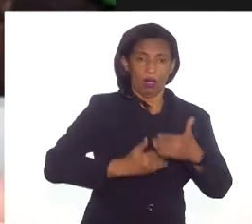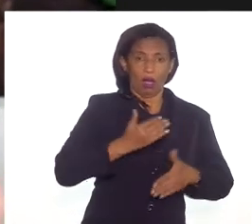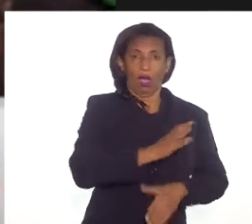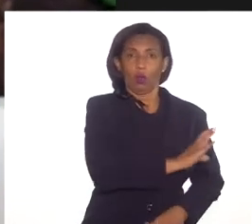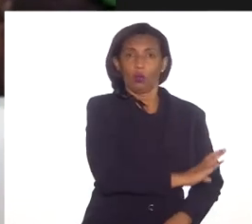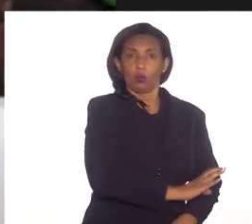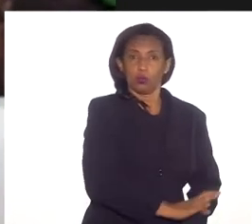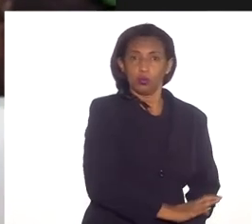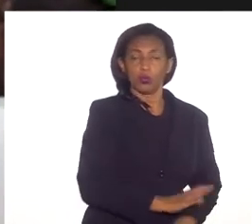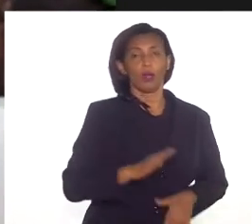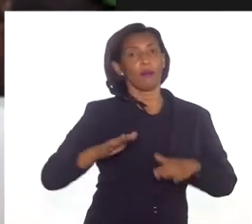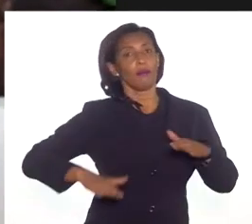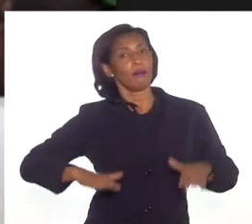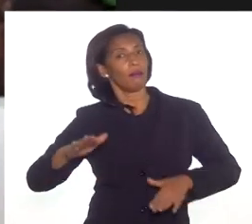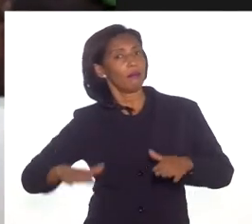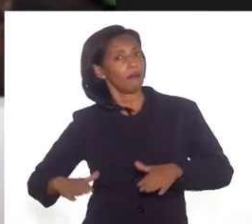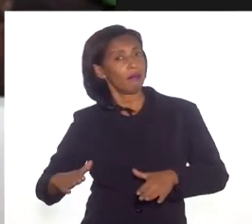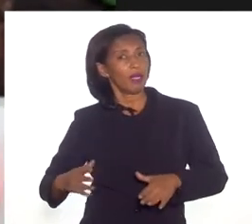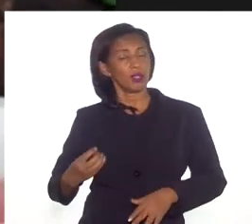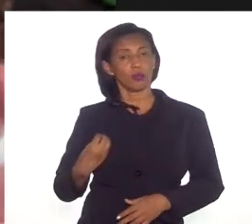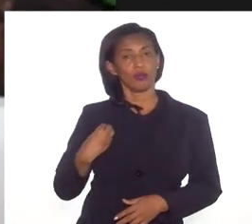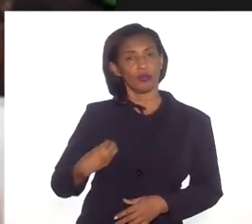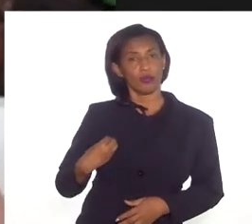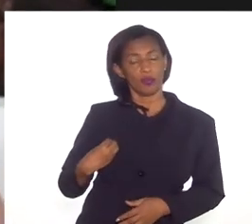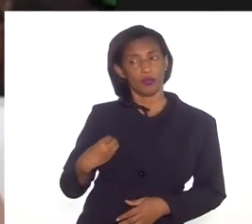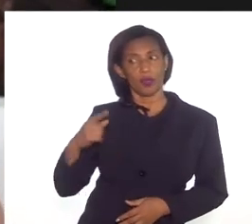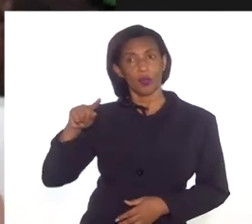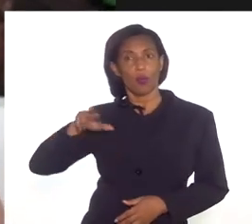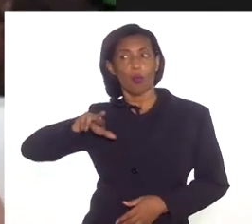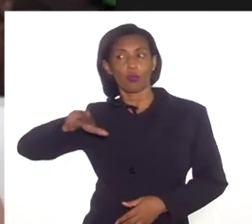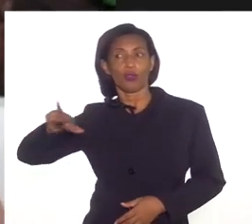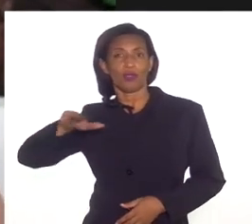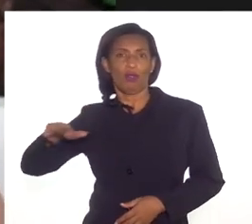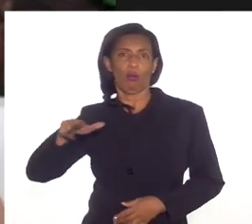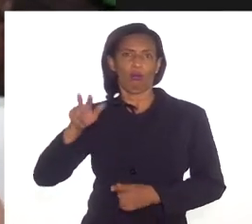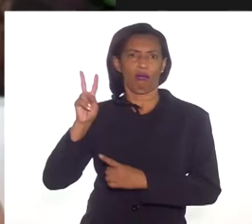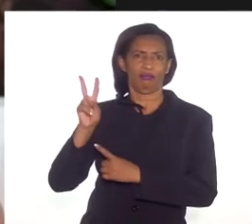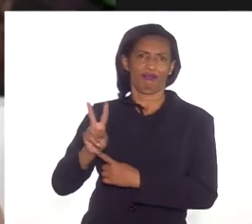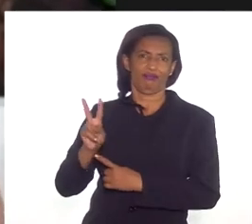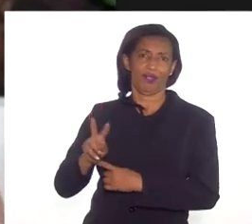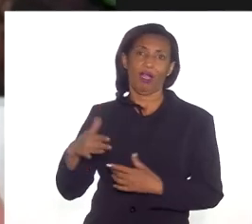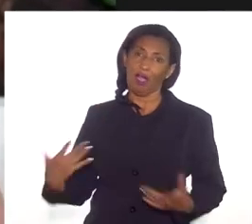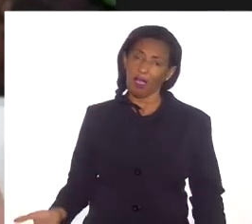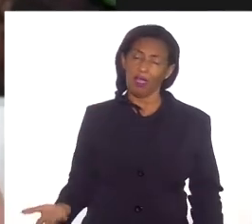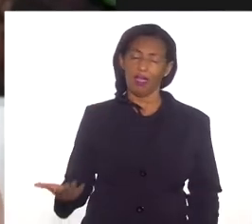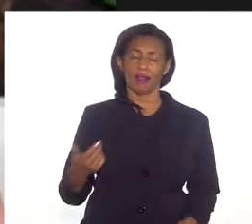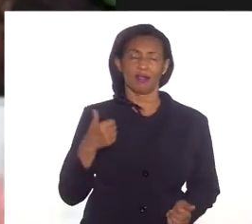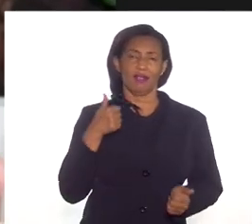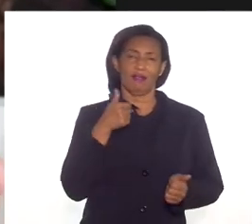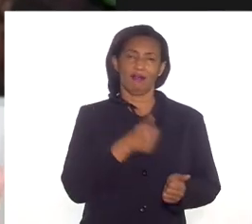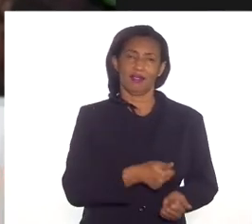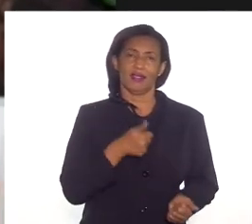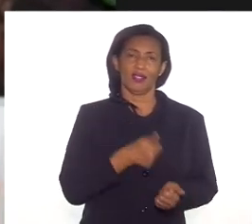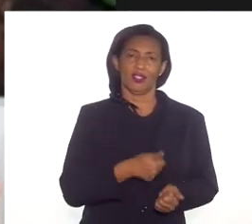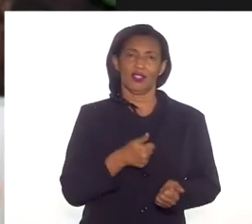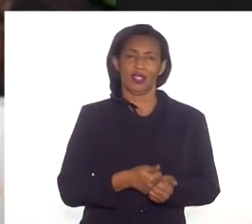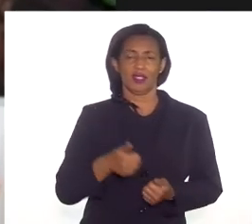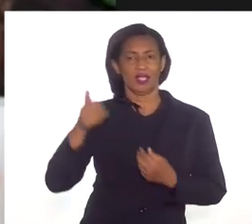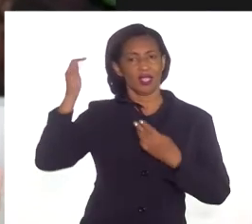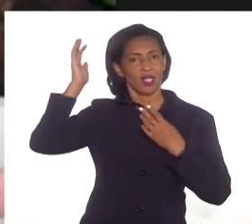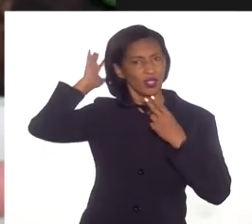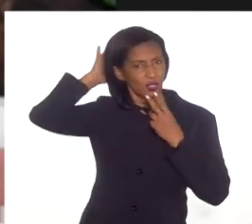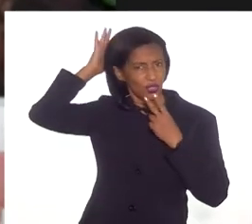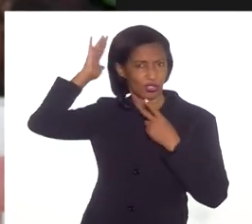da sua cultura, ainda que convivessem com esses não indígenas. Essa é a história da resistência indígena,